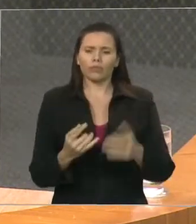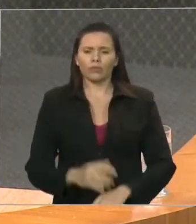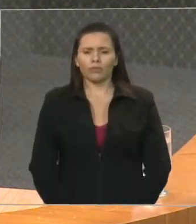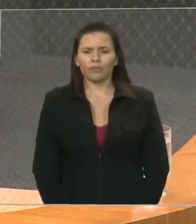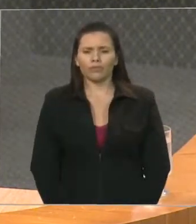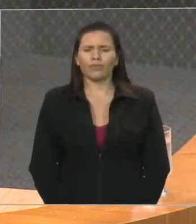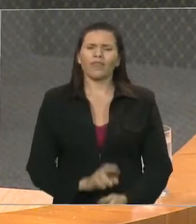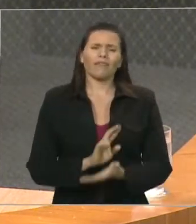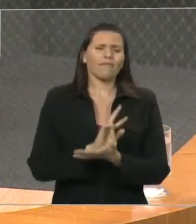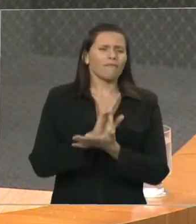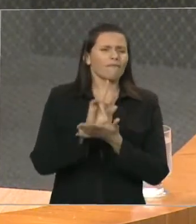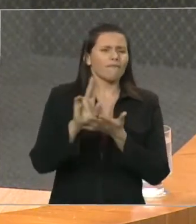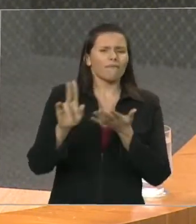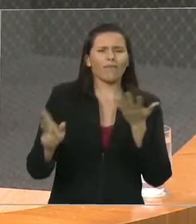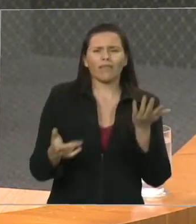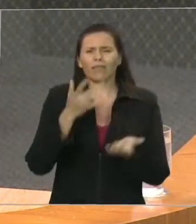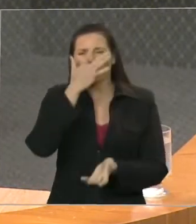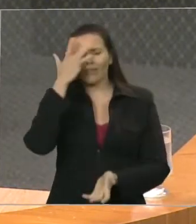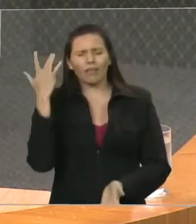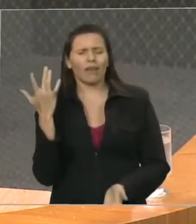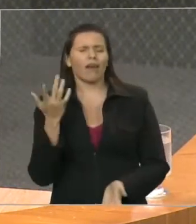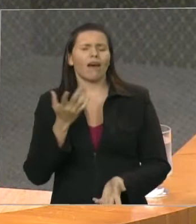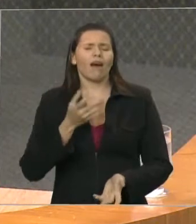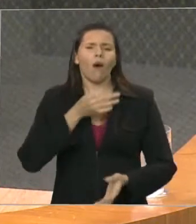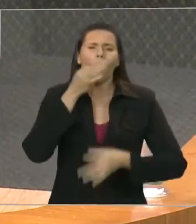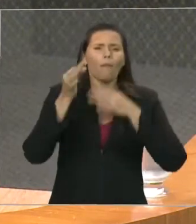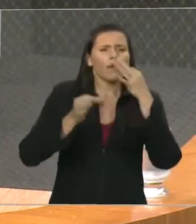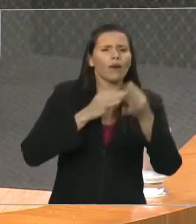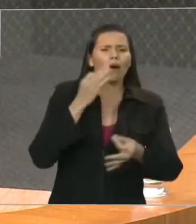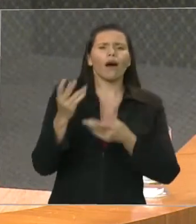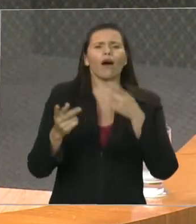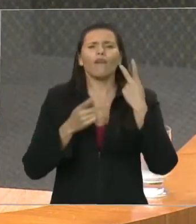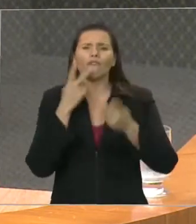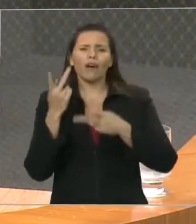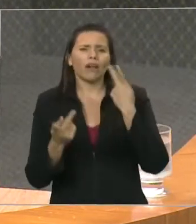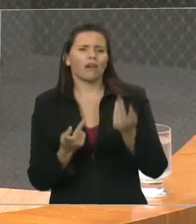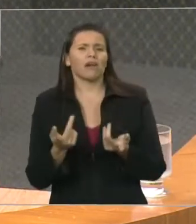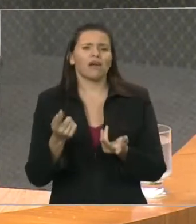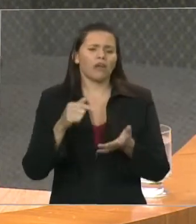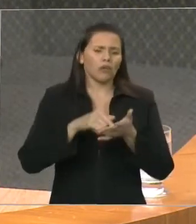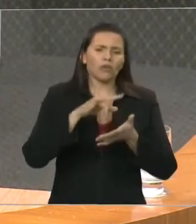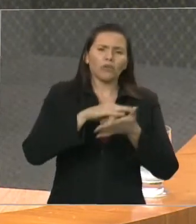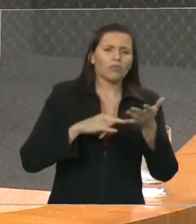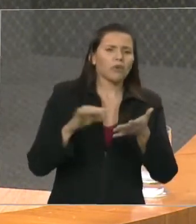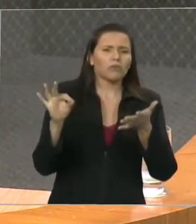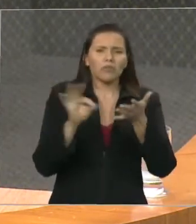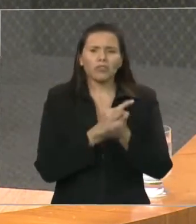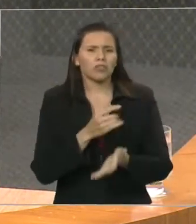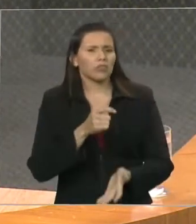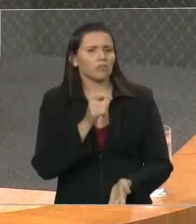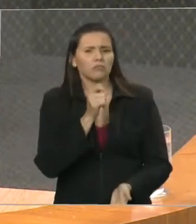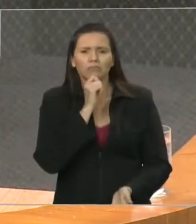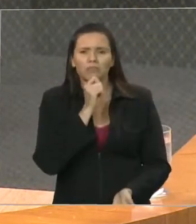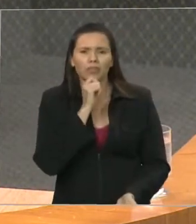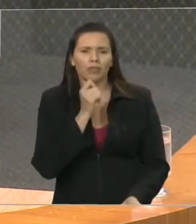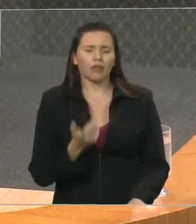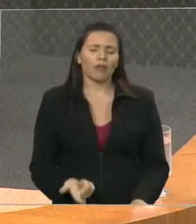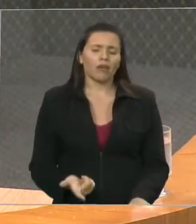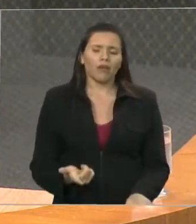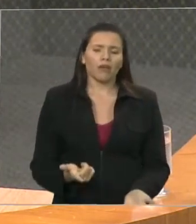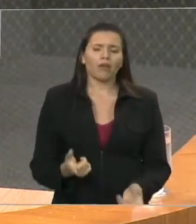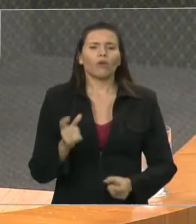foram levantadas, de que o documento não foi assinado, de que usaram indevidamente a